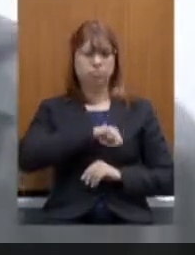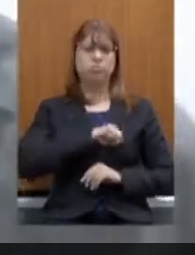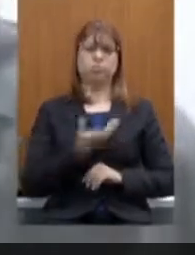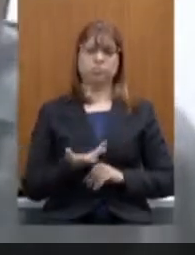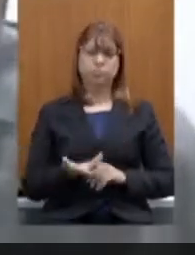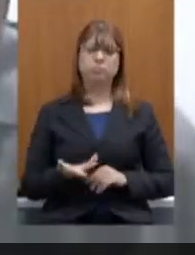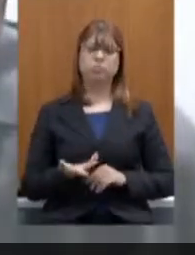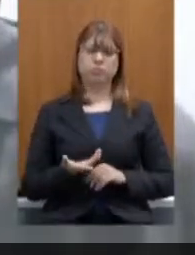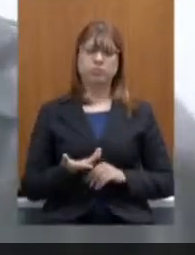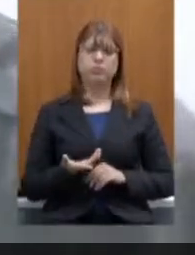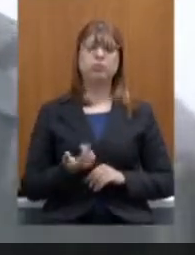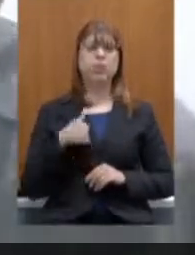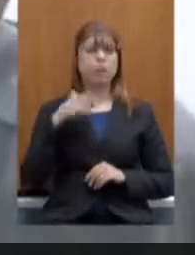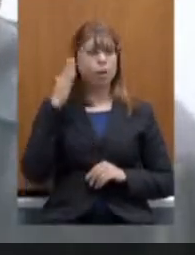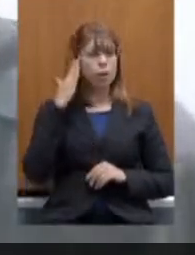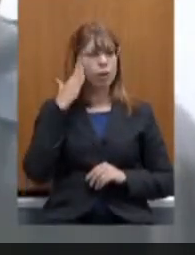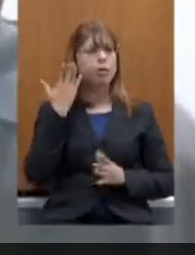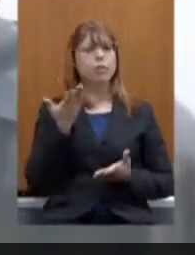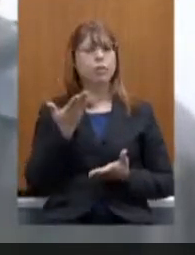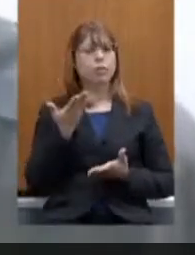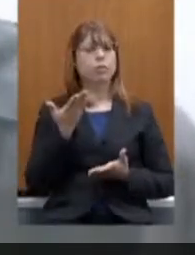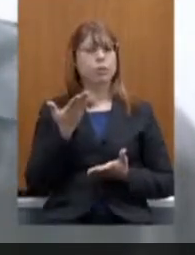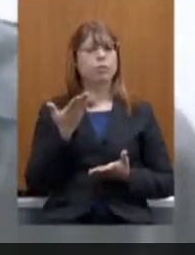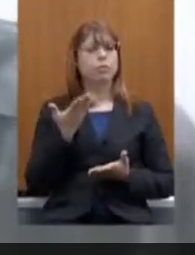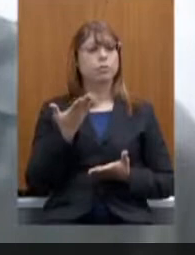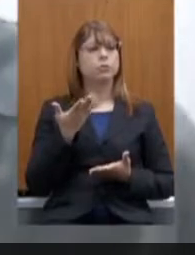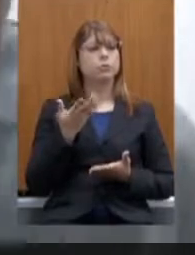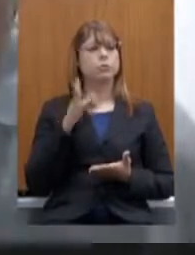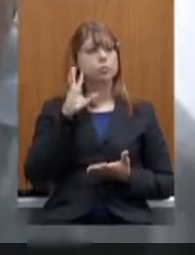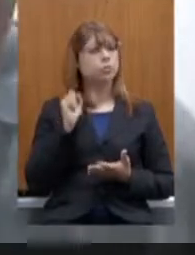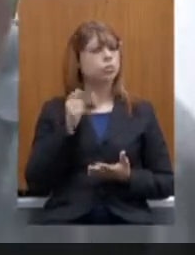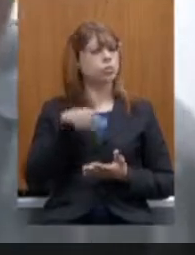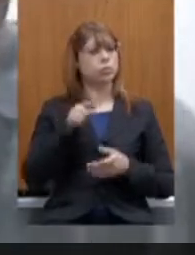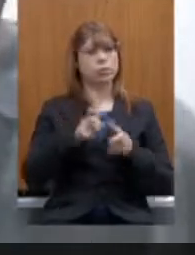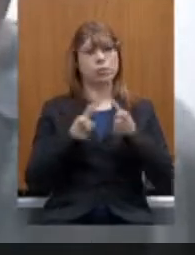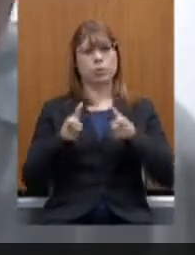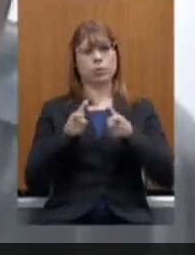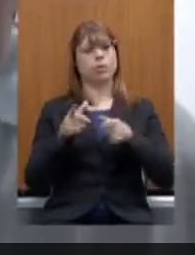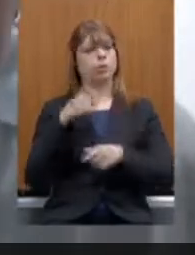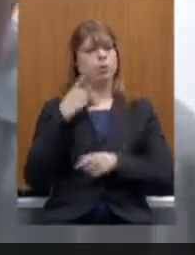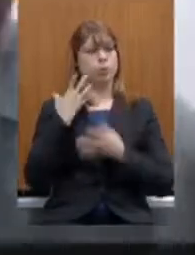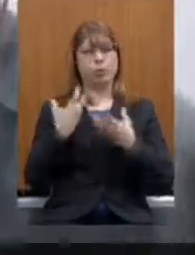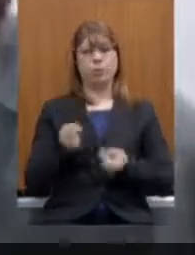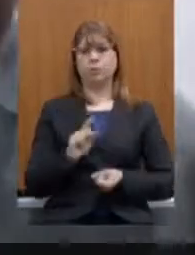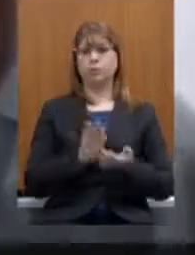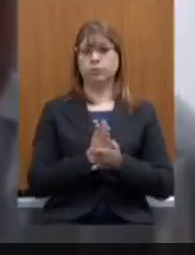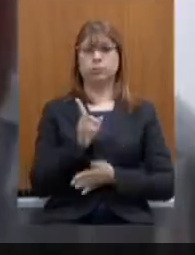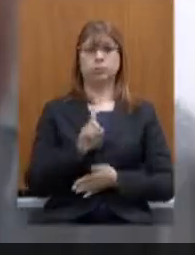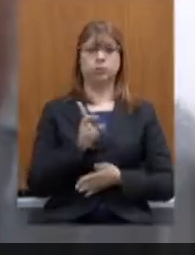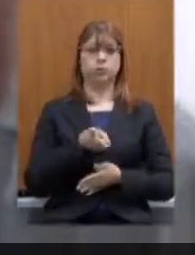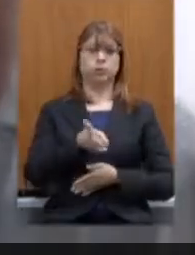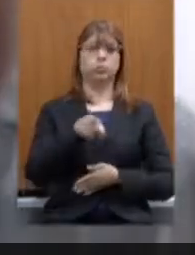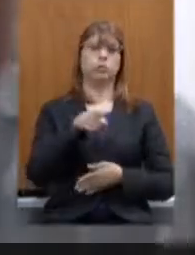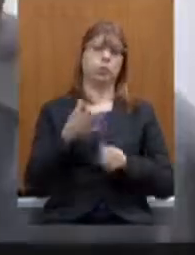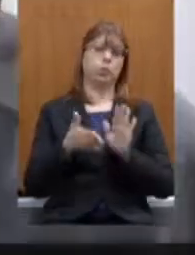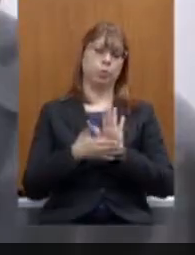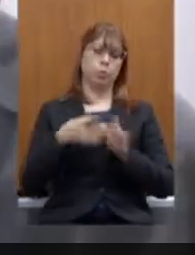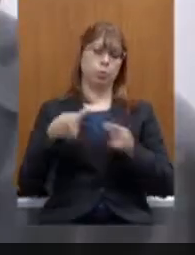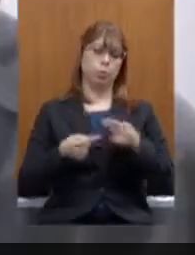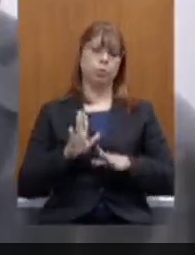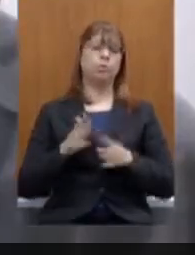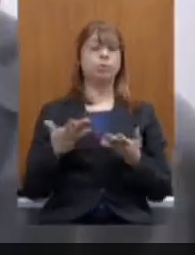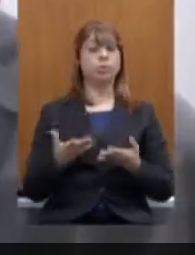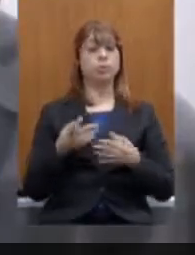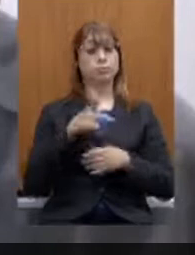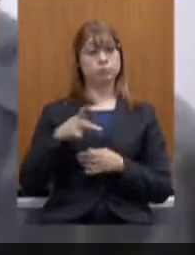eu entendo que a maioria dos deputados não vou aceitar essa proposta possa ir adiante então